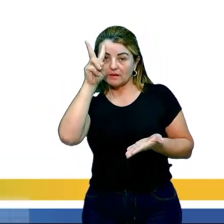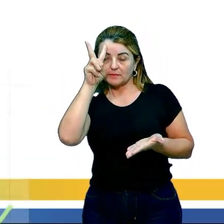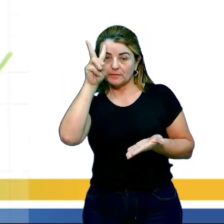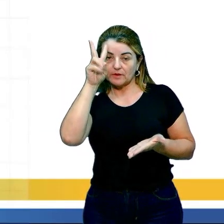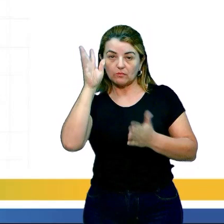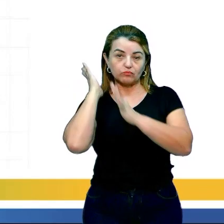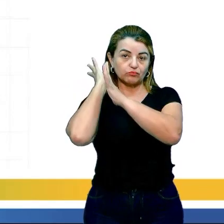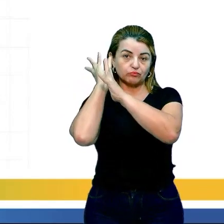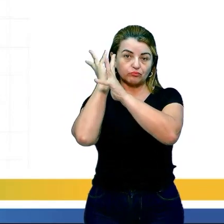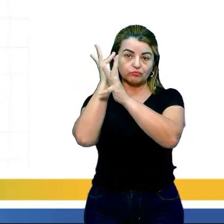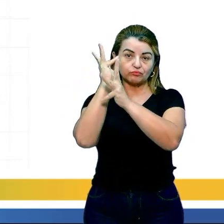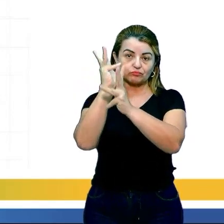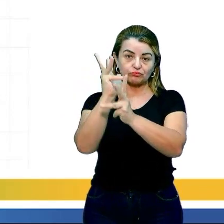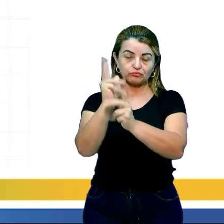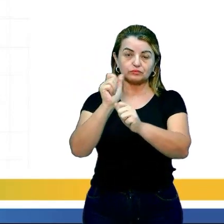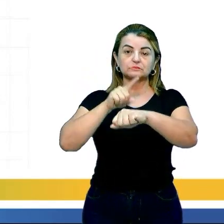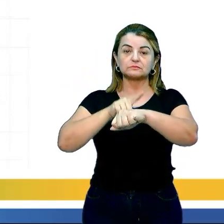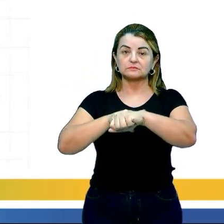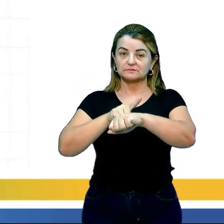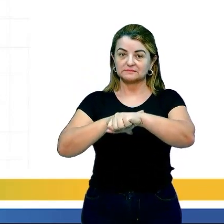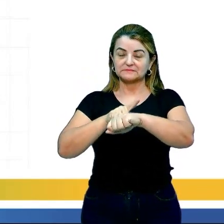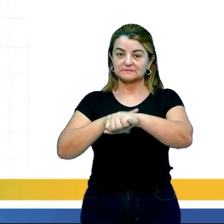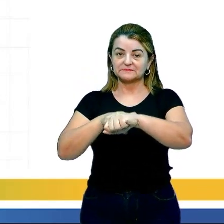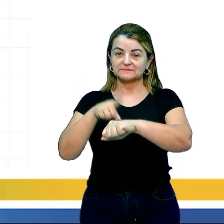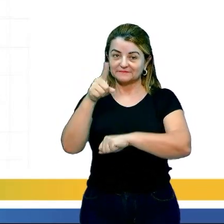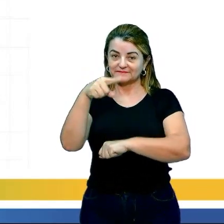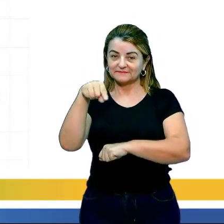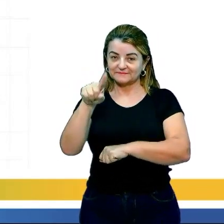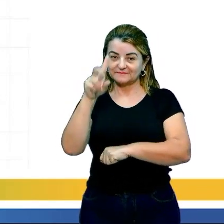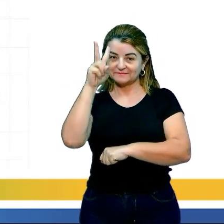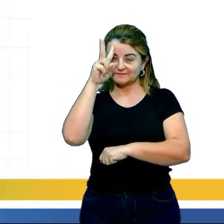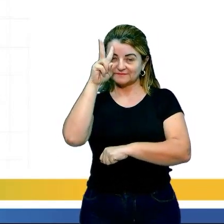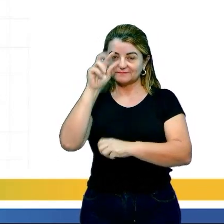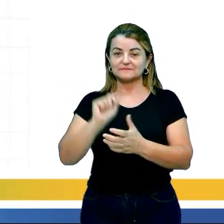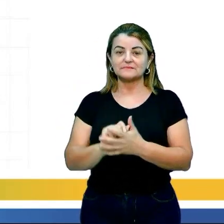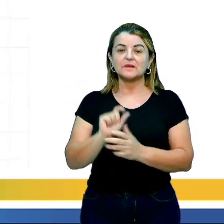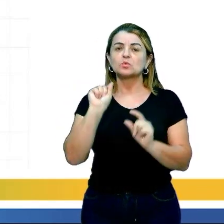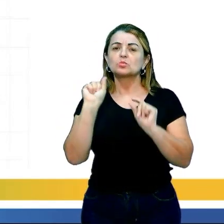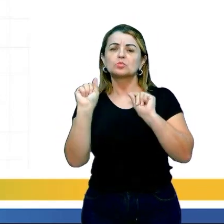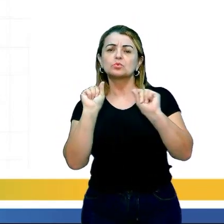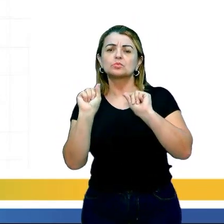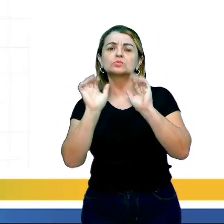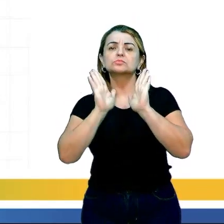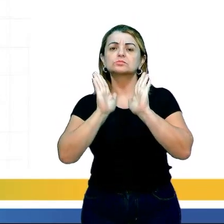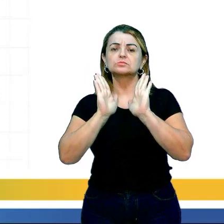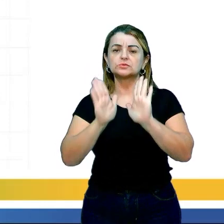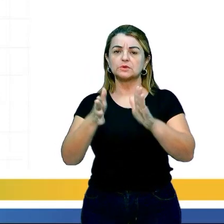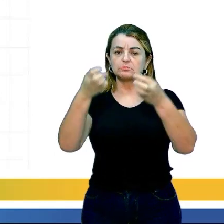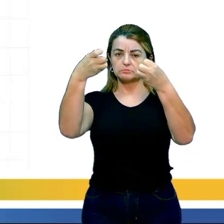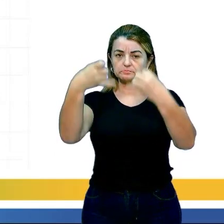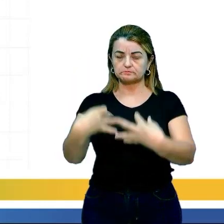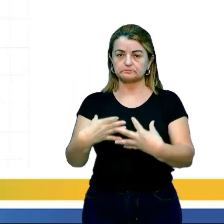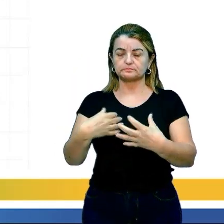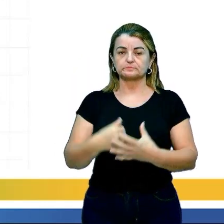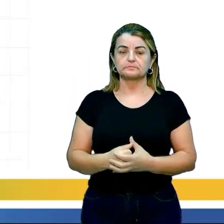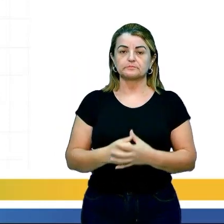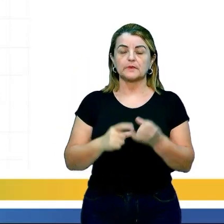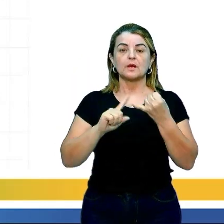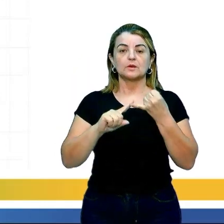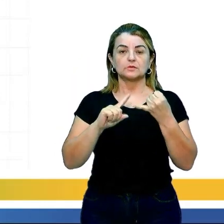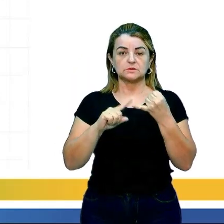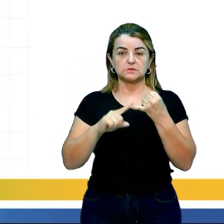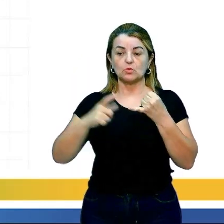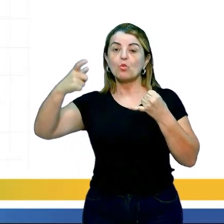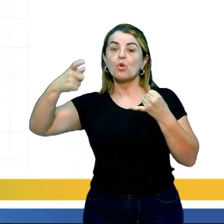nesse primeiro momento da nossa aula refrescar a memória de vocês né O que que a gente já falou sobre a Grécia antiga falamos sobre